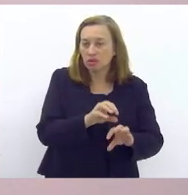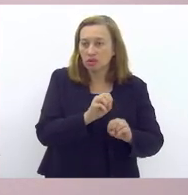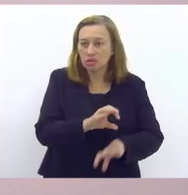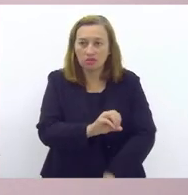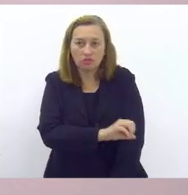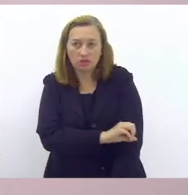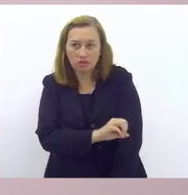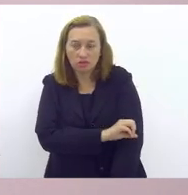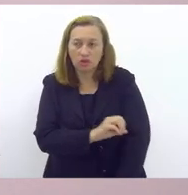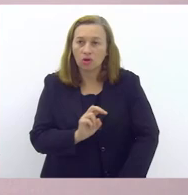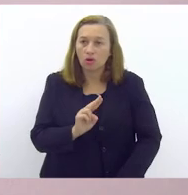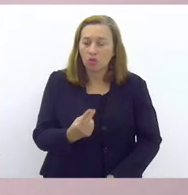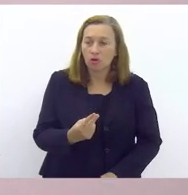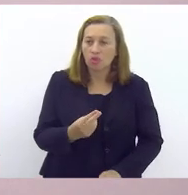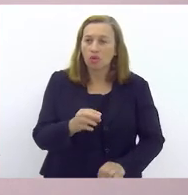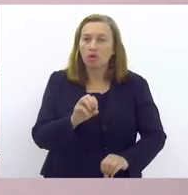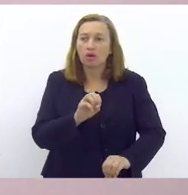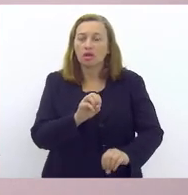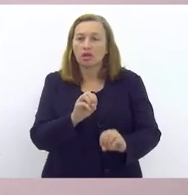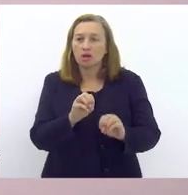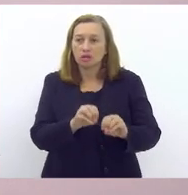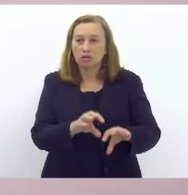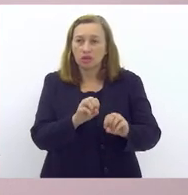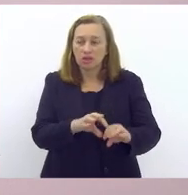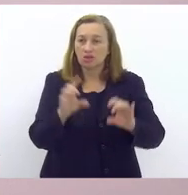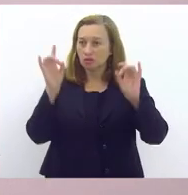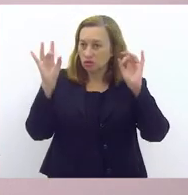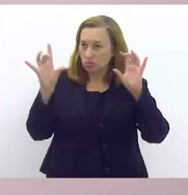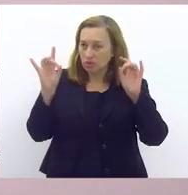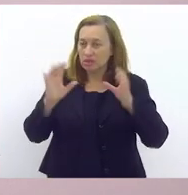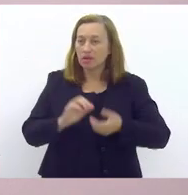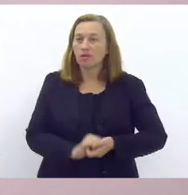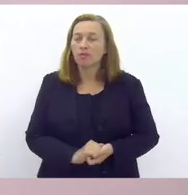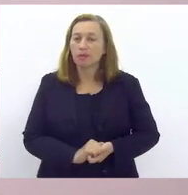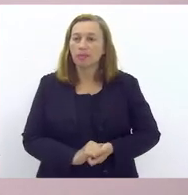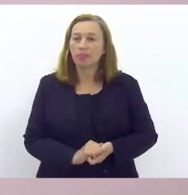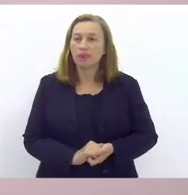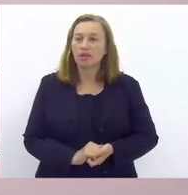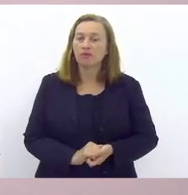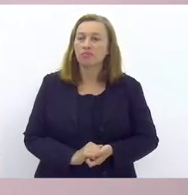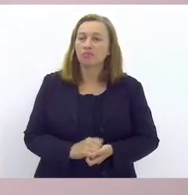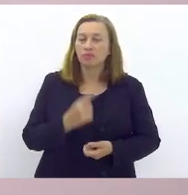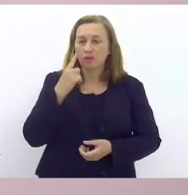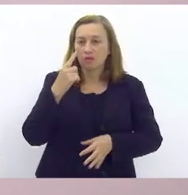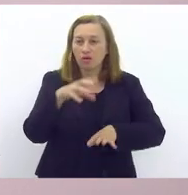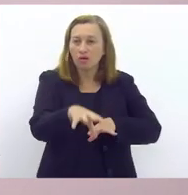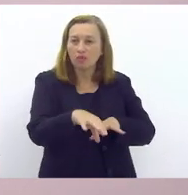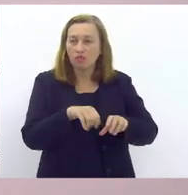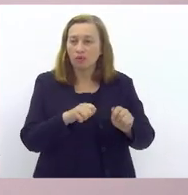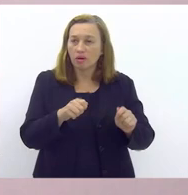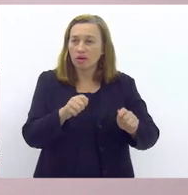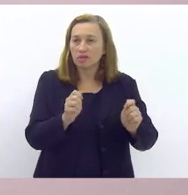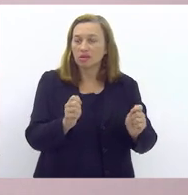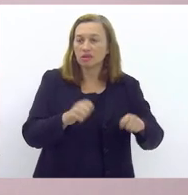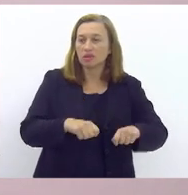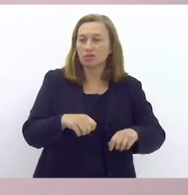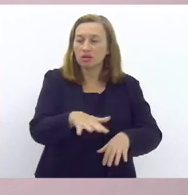ou da educação especial, tendo em vista que possuem formação em áreas